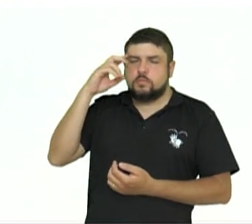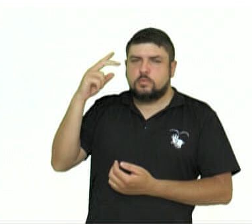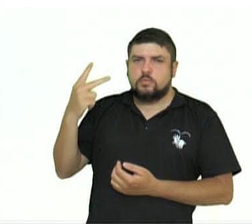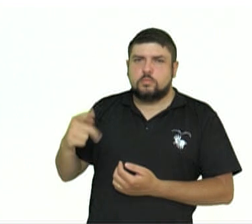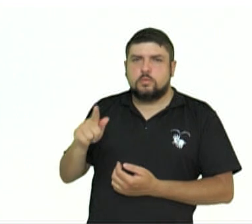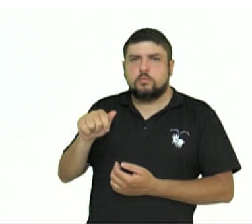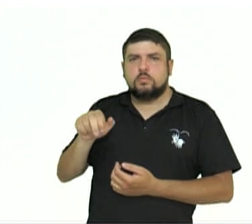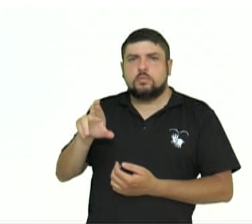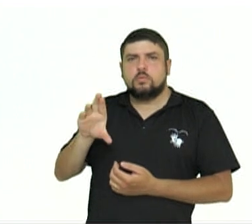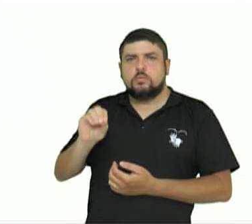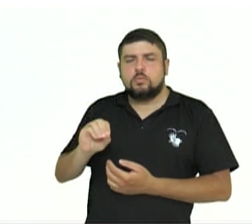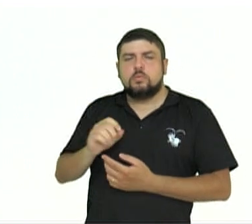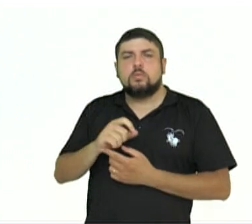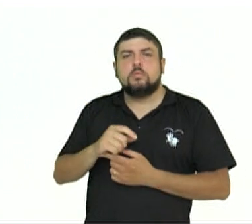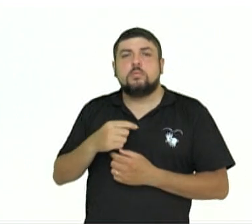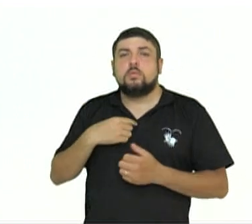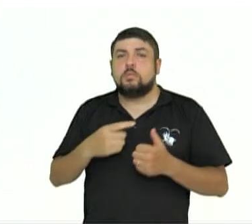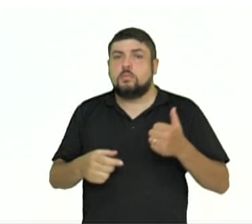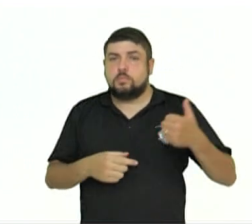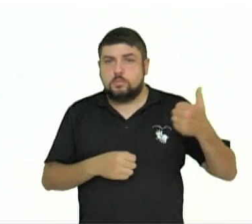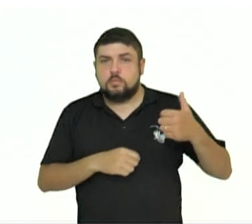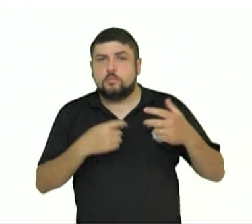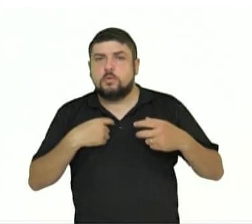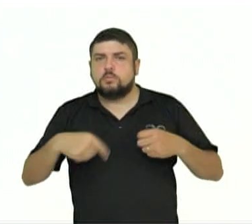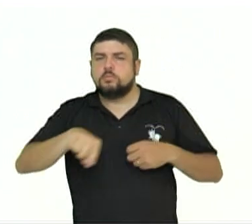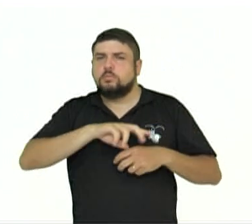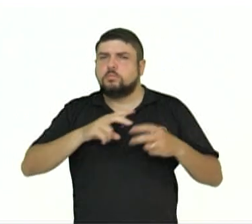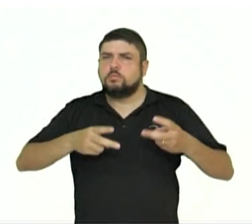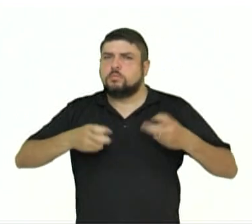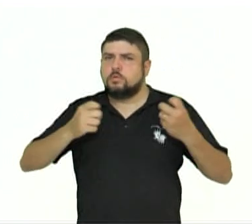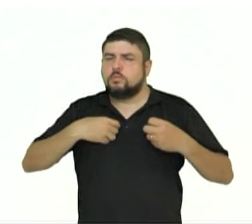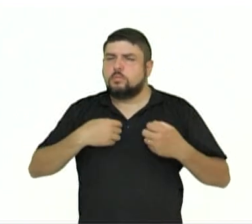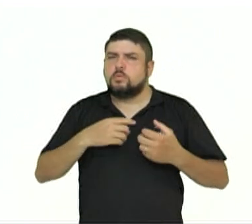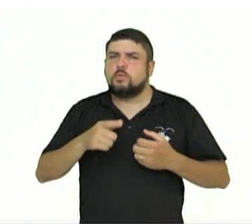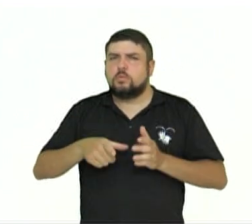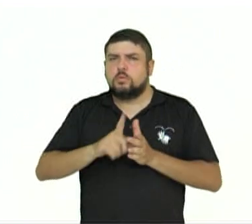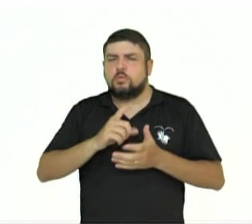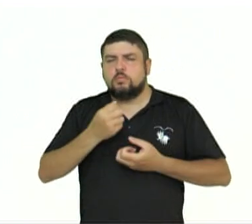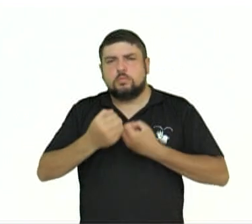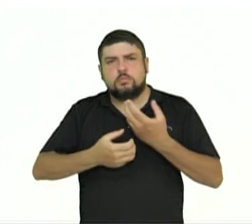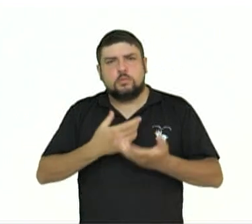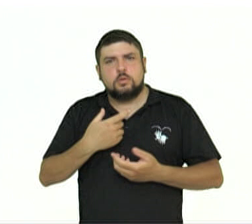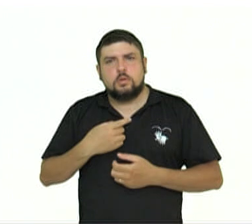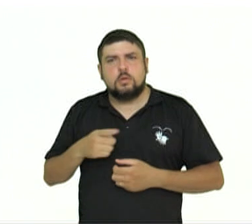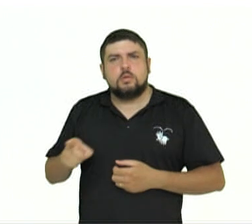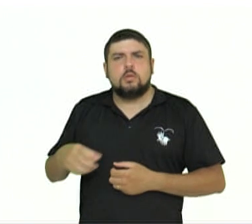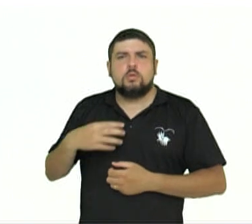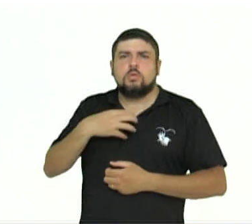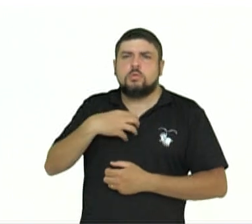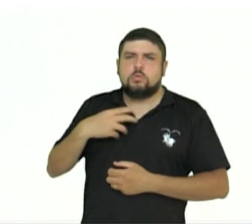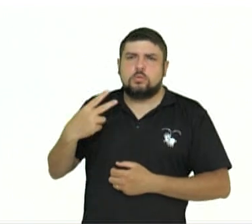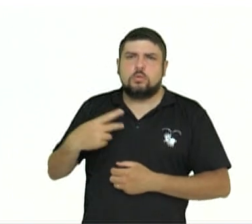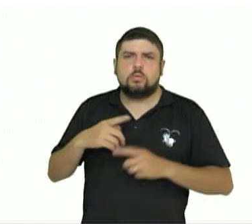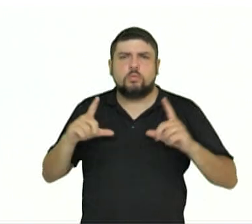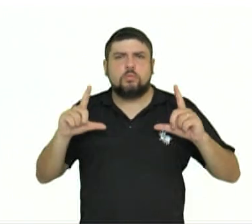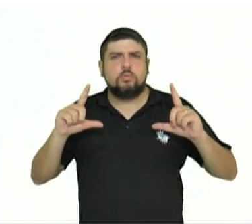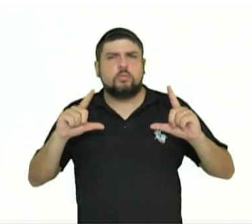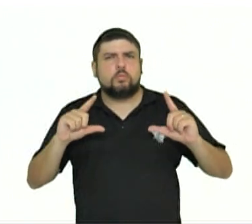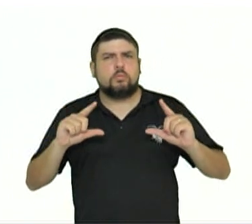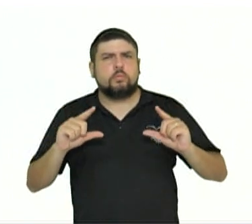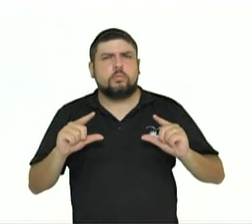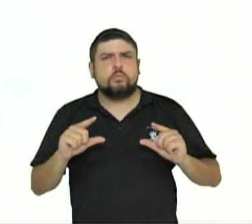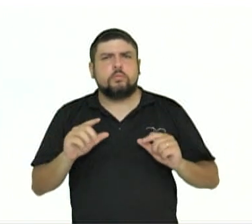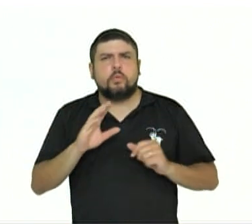isso. Primeiro a gente observou ali, eu comentei com vocês, da postura física dele, ele vai diminuindo